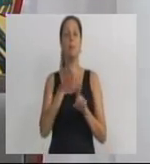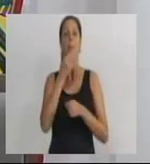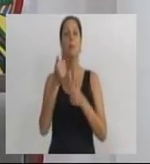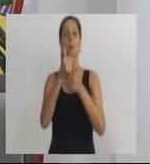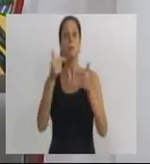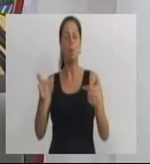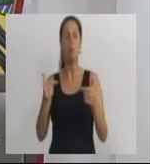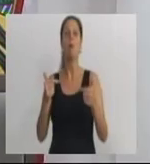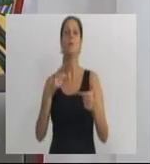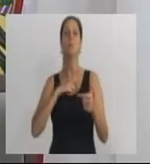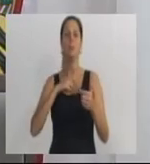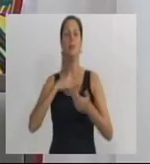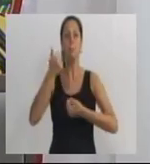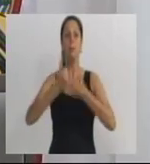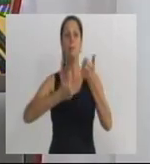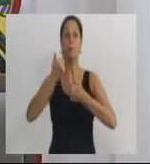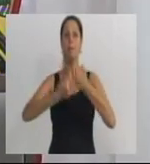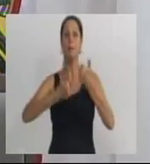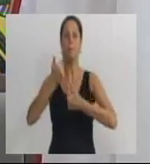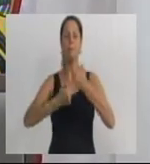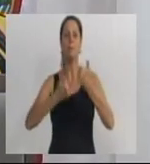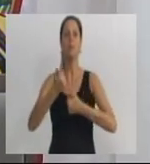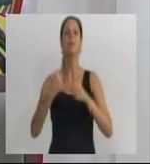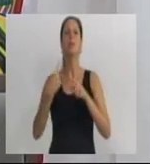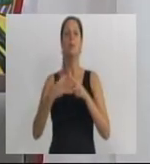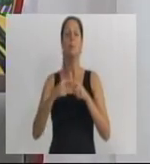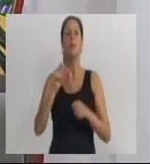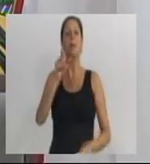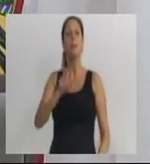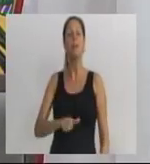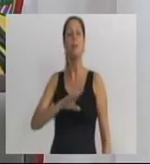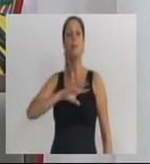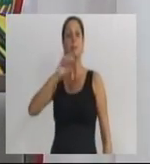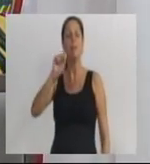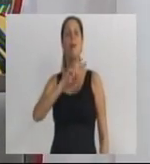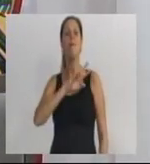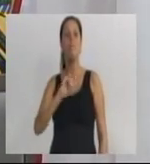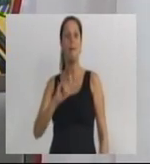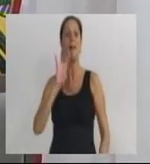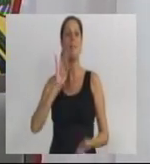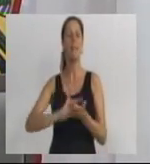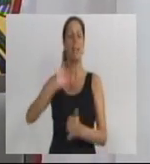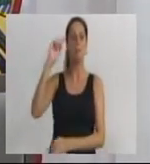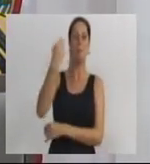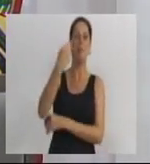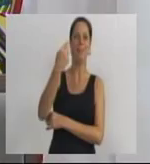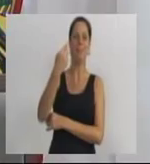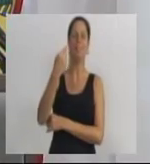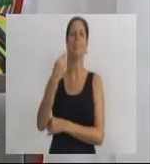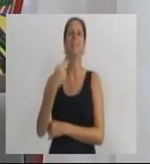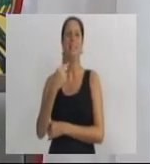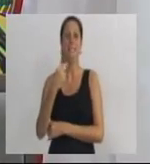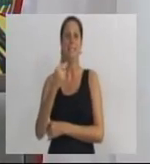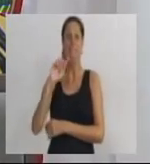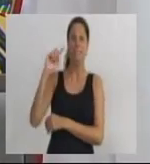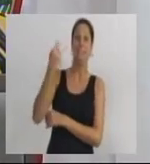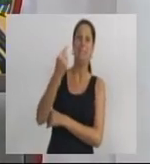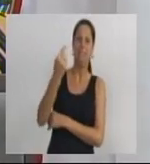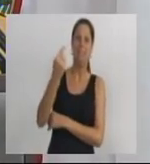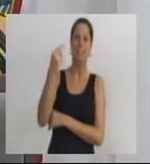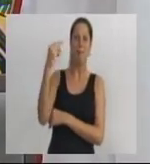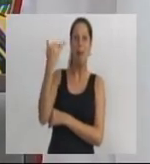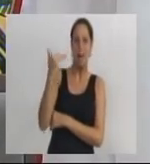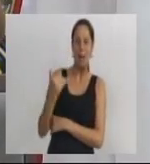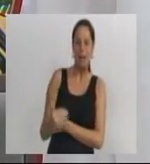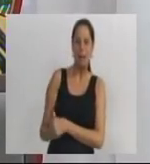domingo contra o Inter, e que nós conseguimos vencer, porque quem vencer vai assumir a liderança, Beto. Os dois estão com 8 pontos. Assumir a liderança